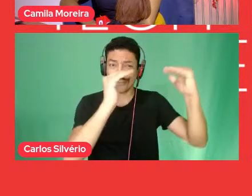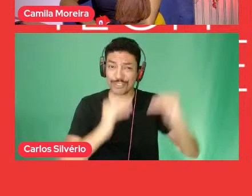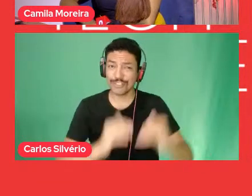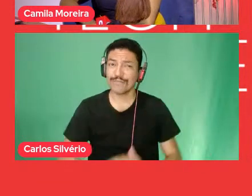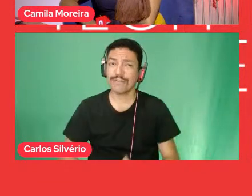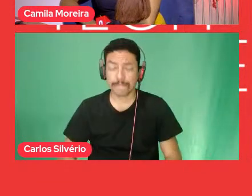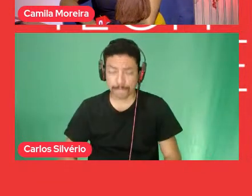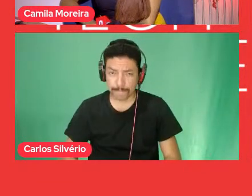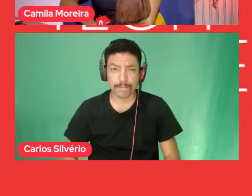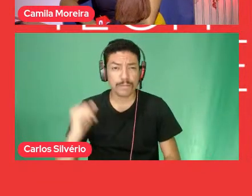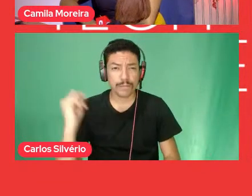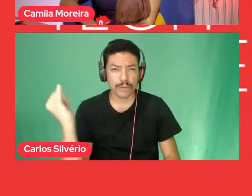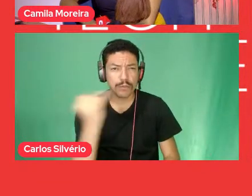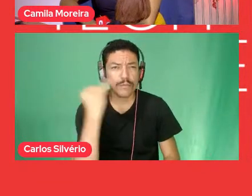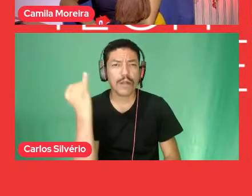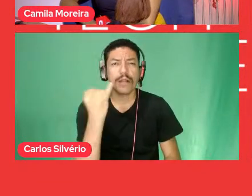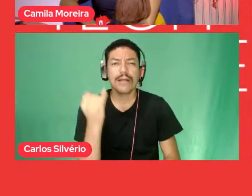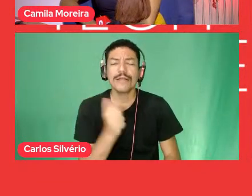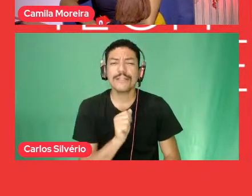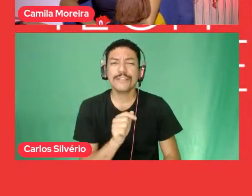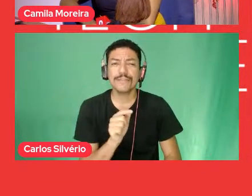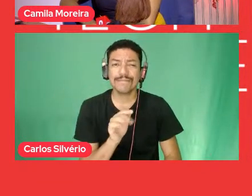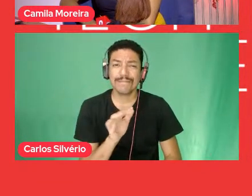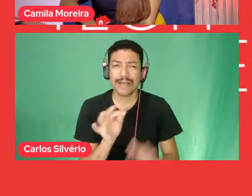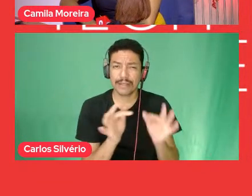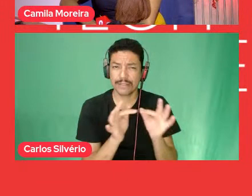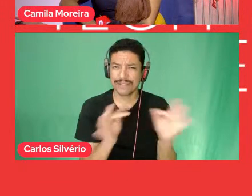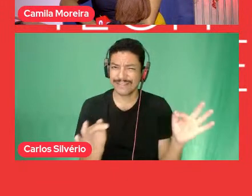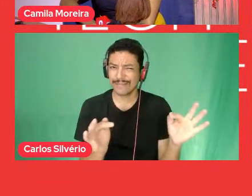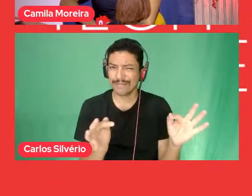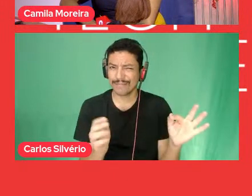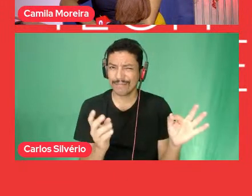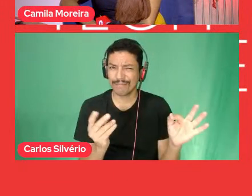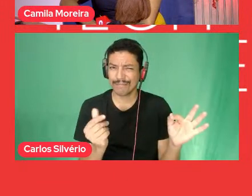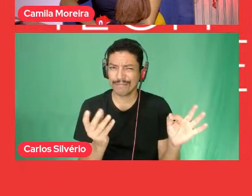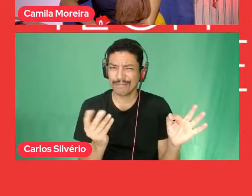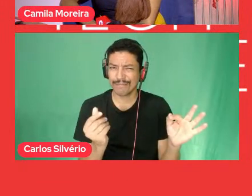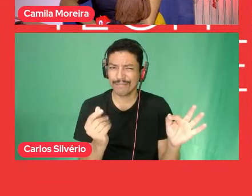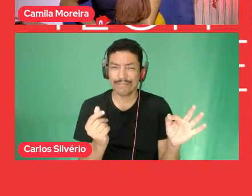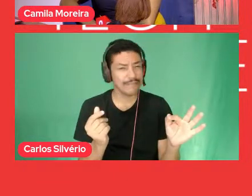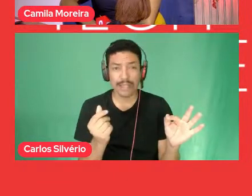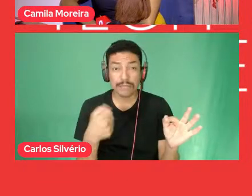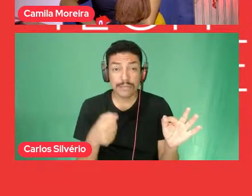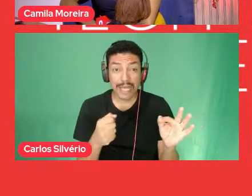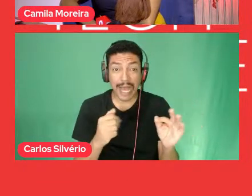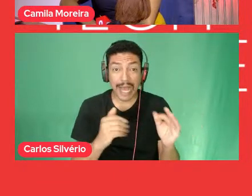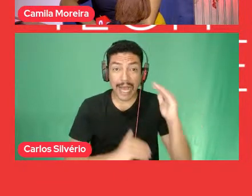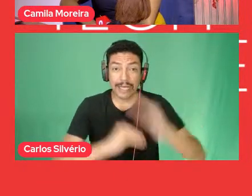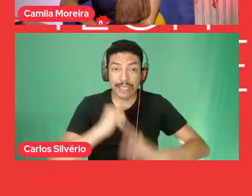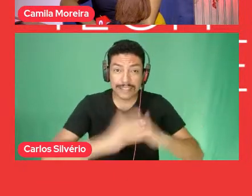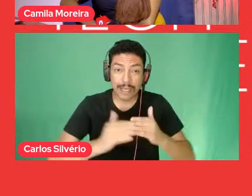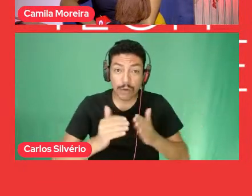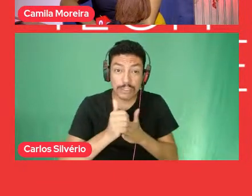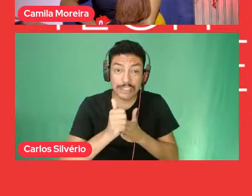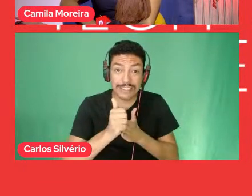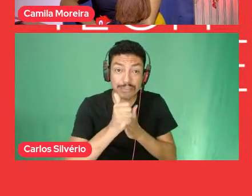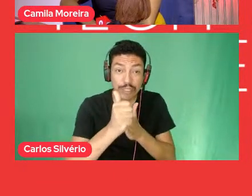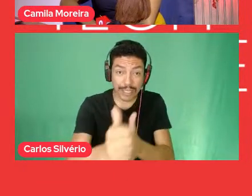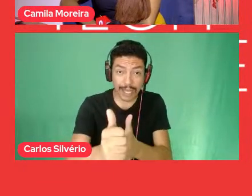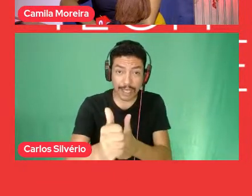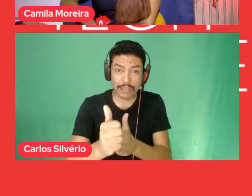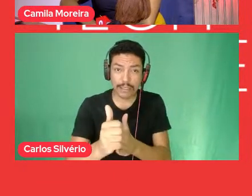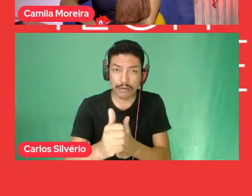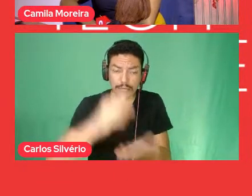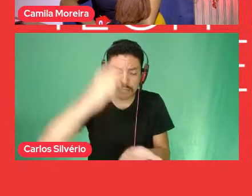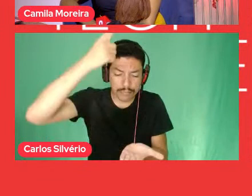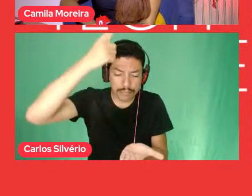fundamental. Né? Também não é simples, não é fácil de acontecer. A gente precisa ter ações intencionais. Né? A Ana e a Márcia